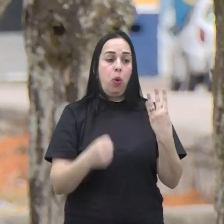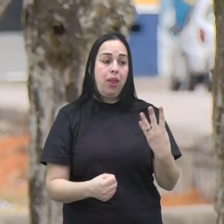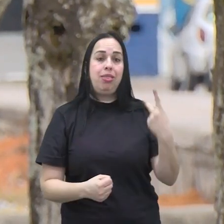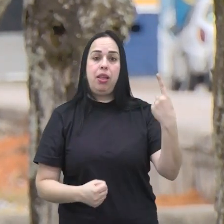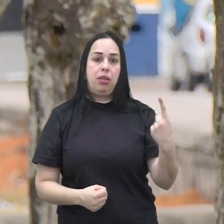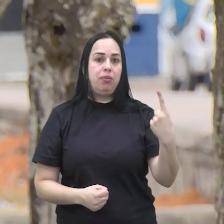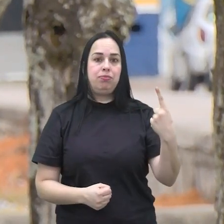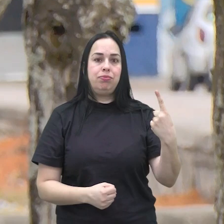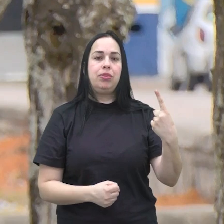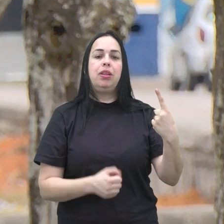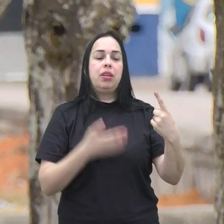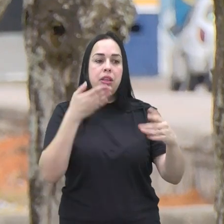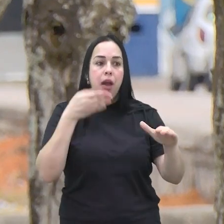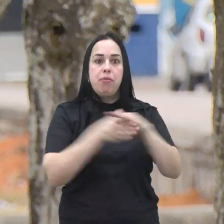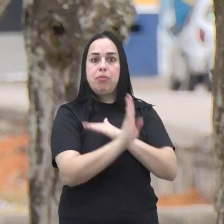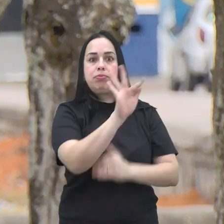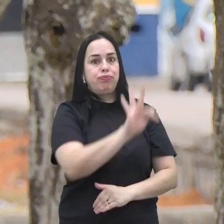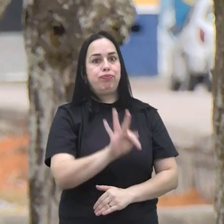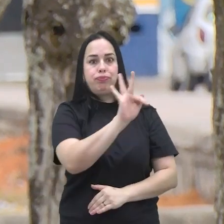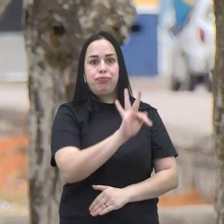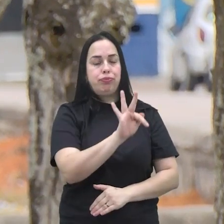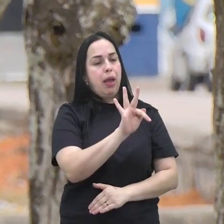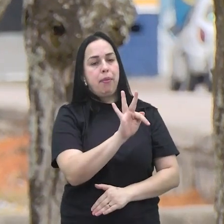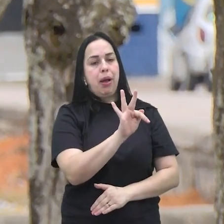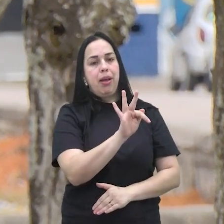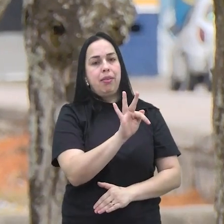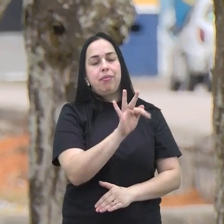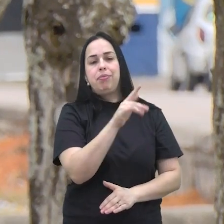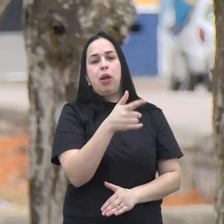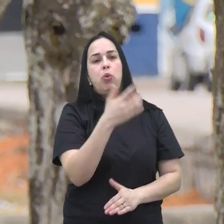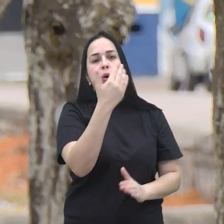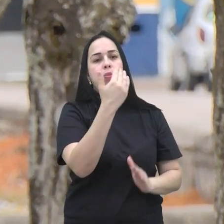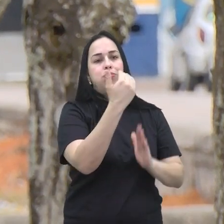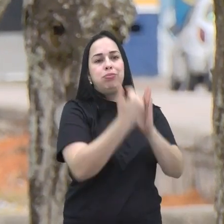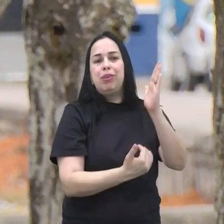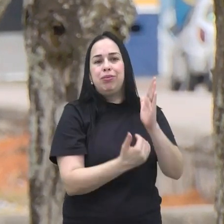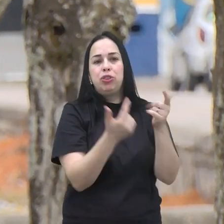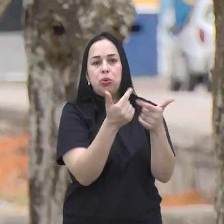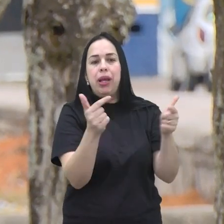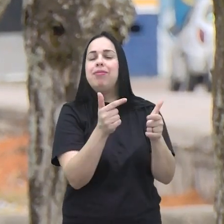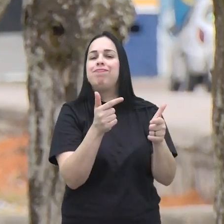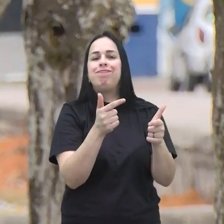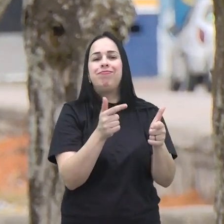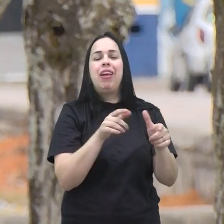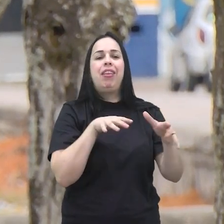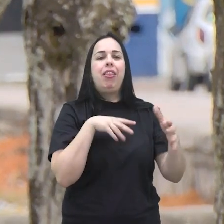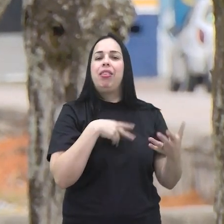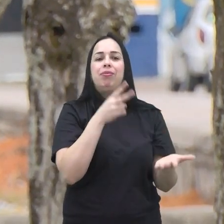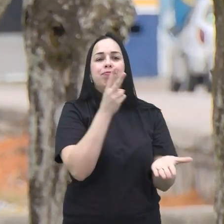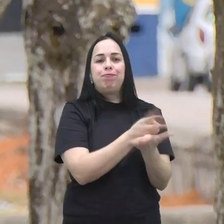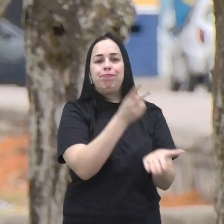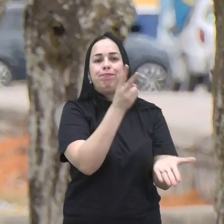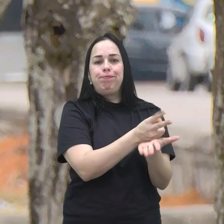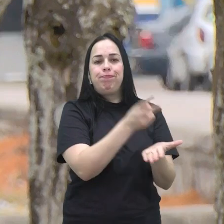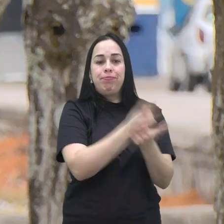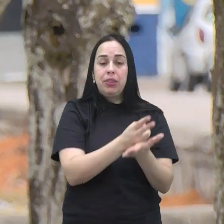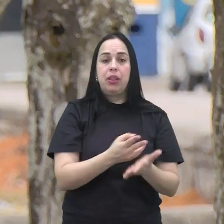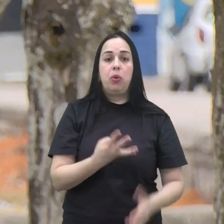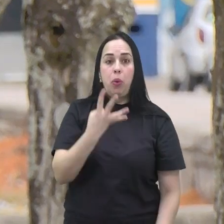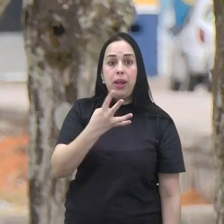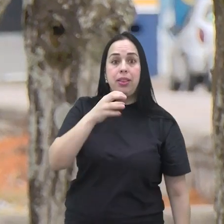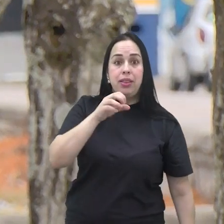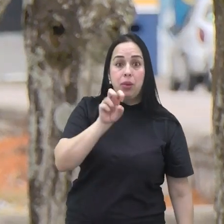contra 41% dos que ingressaram na universidade por alguma outra maneira. Já nas faculdades